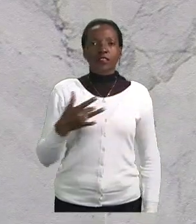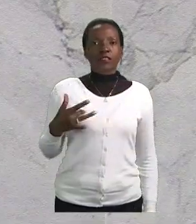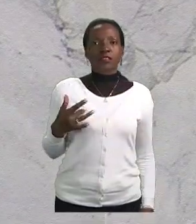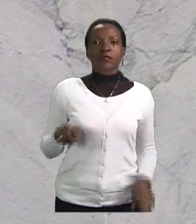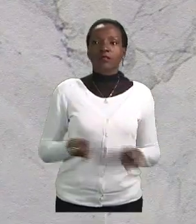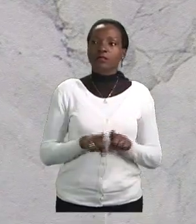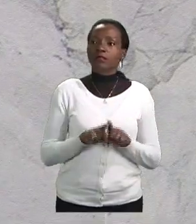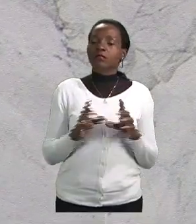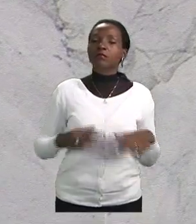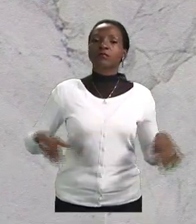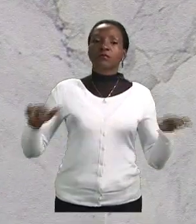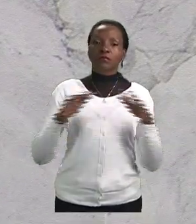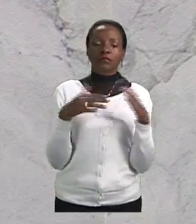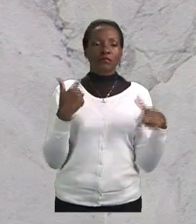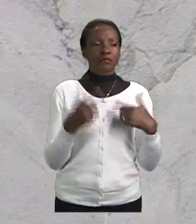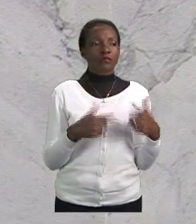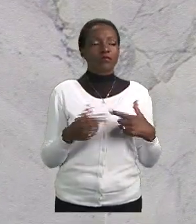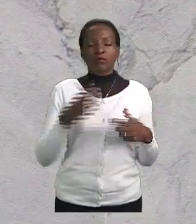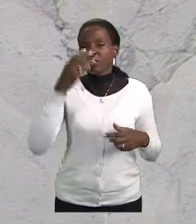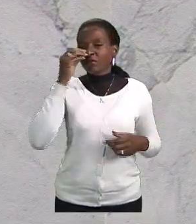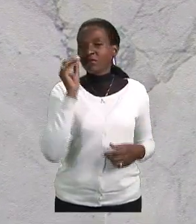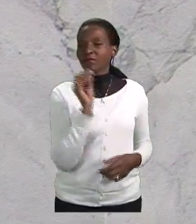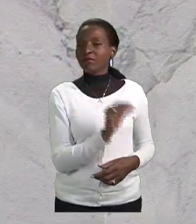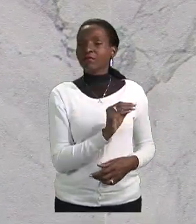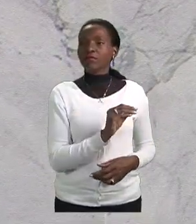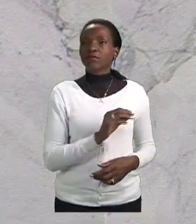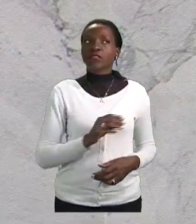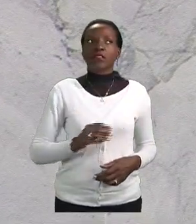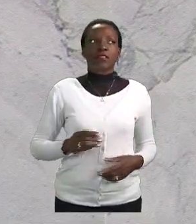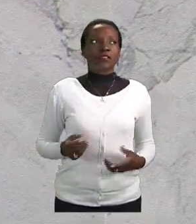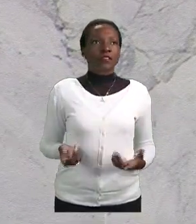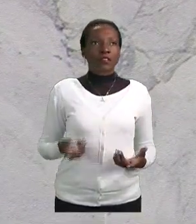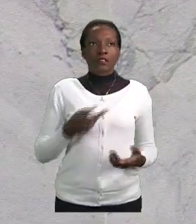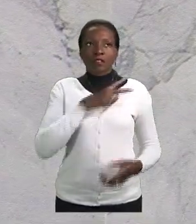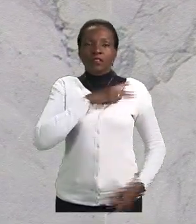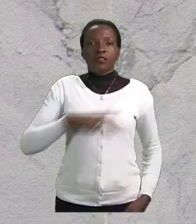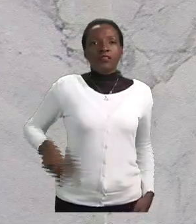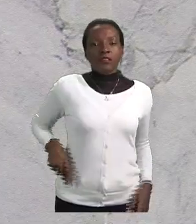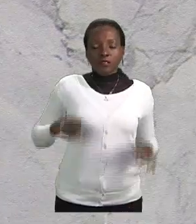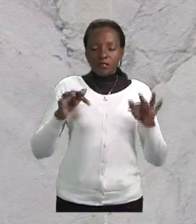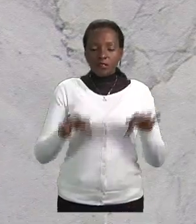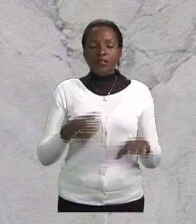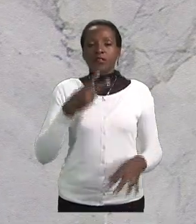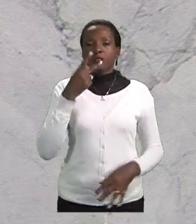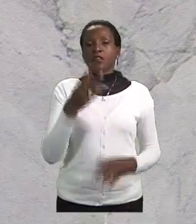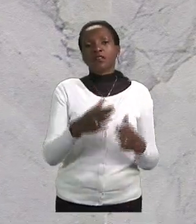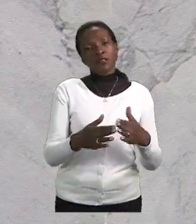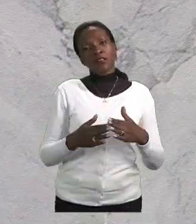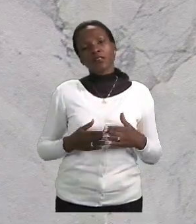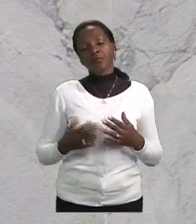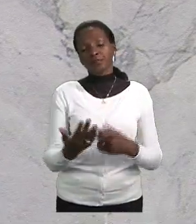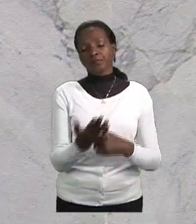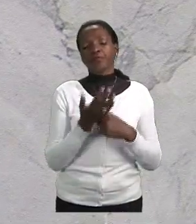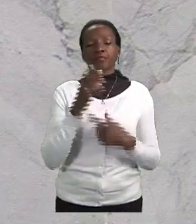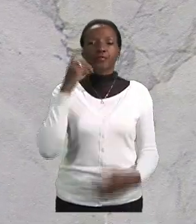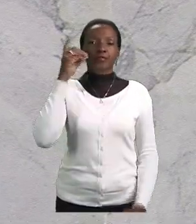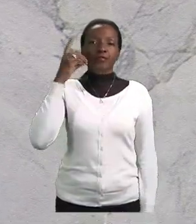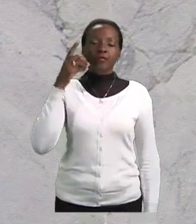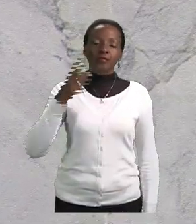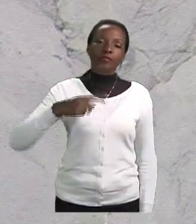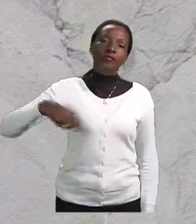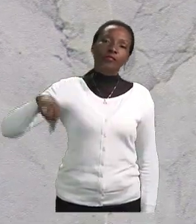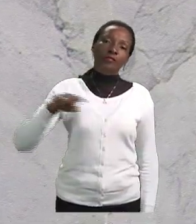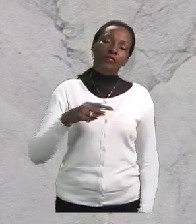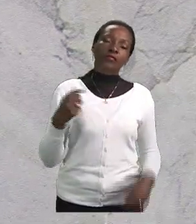todo o funcionalismo público desprezado e que iria finalmente aqui senhor presidente para encerrar pediu apoio dos deputados para que nós